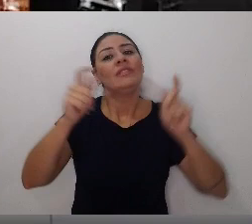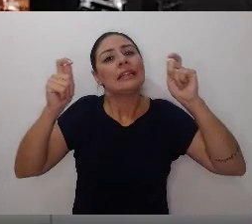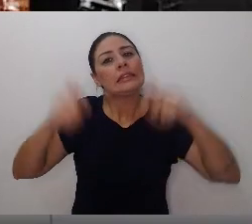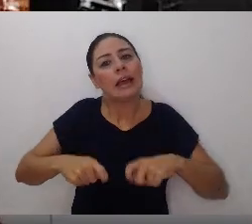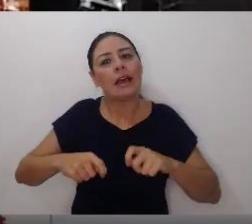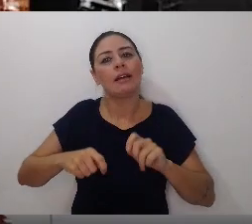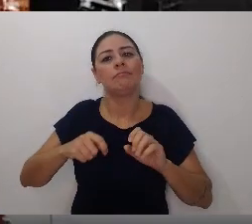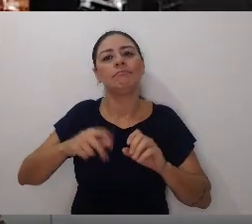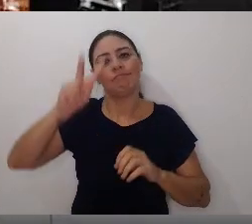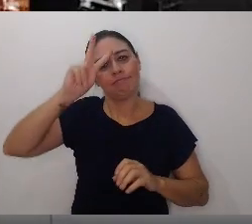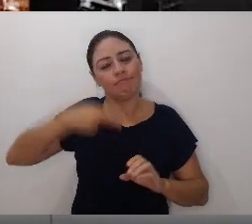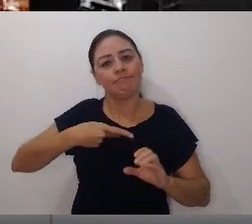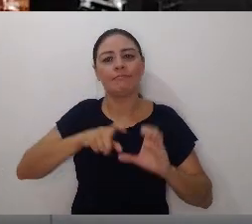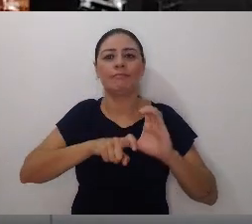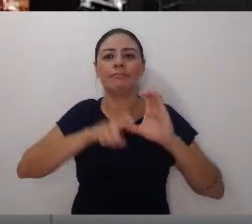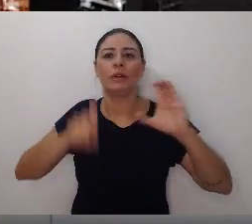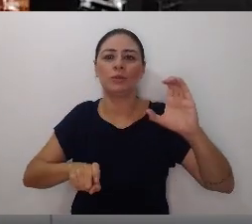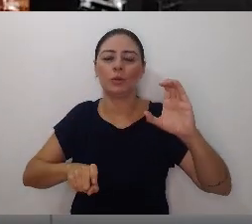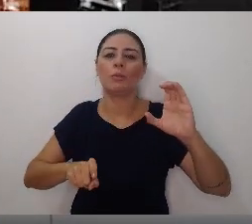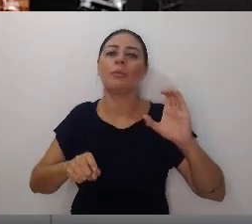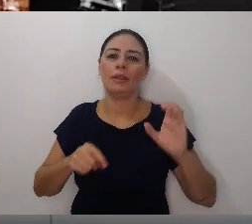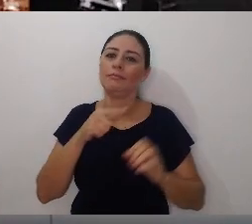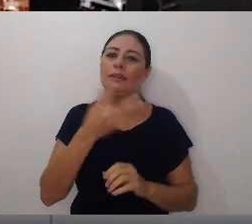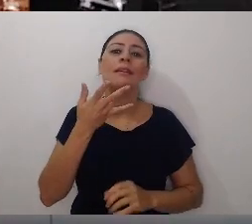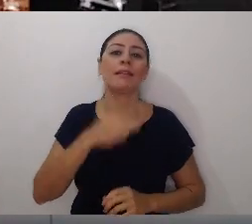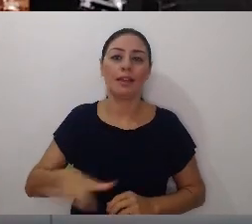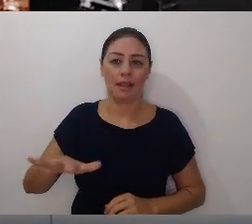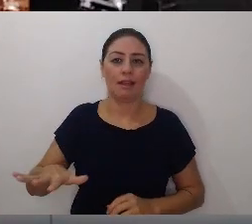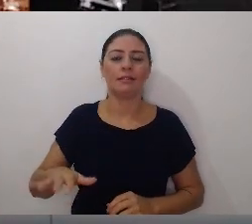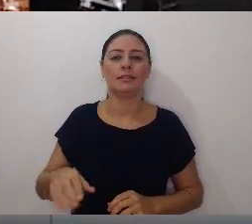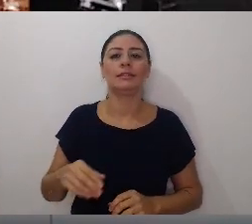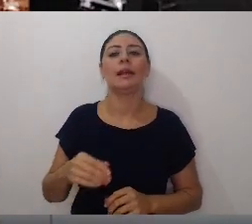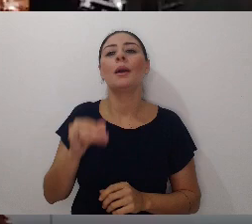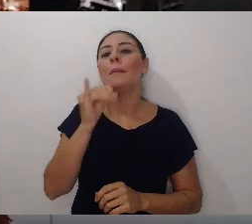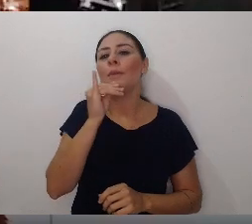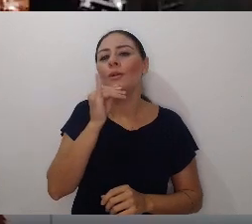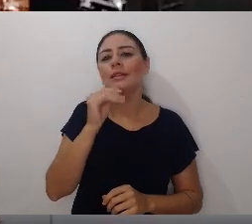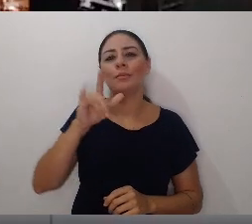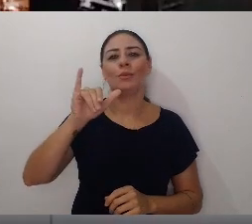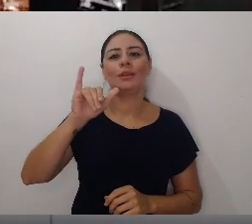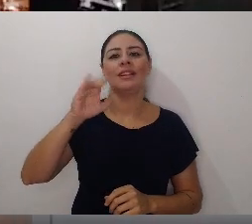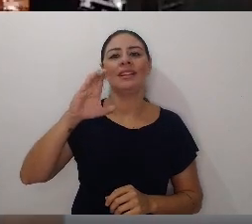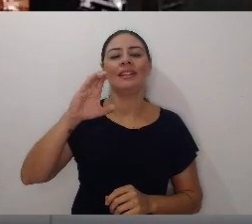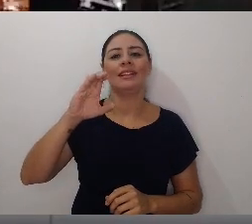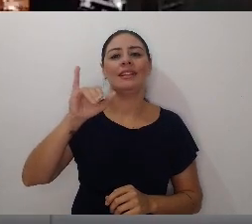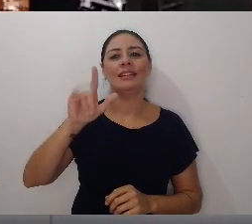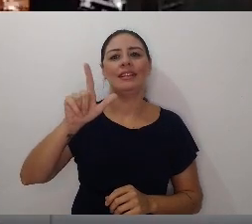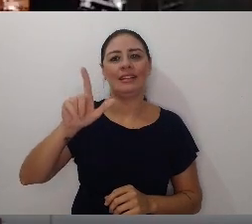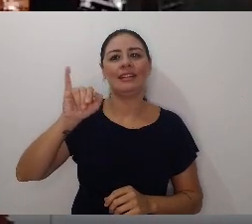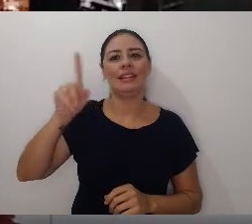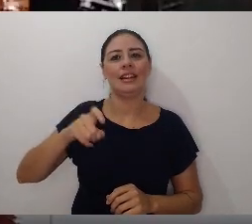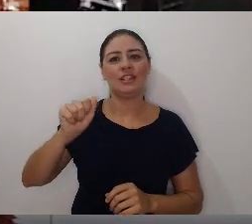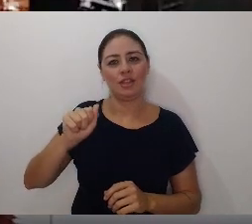pontuar aqui, né? Então, tudo que você possa criar uma certa autonomia na tua criança, lixar. Quantas vezes eu entrego